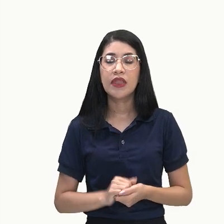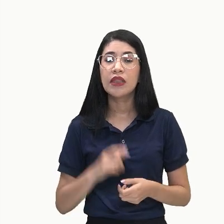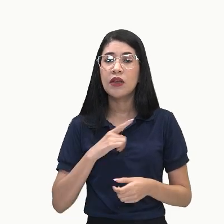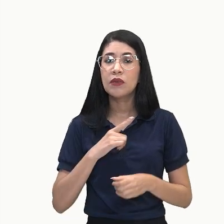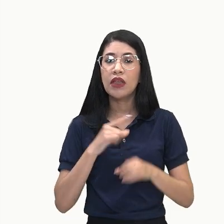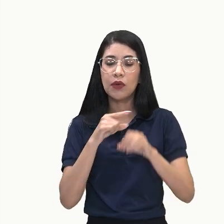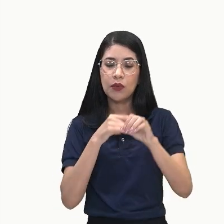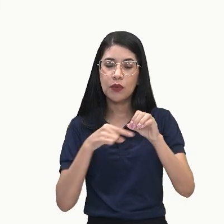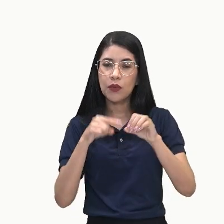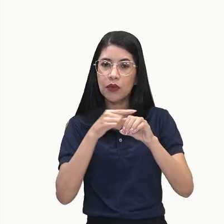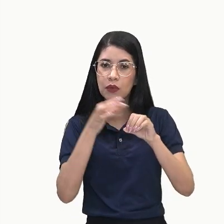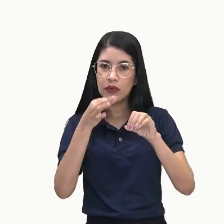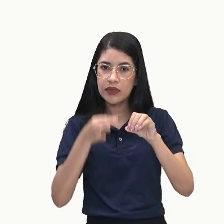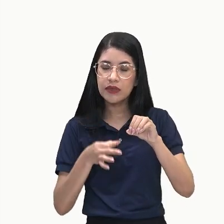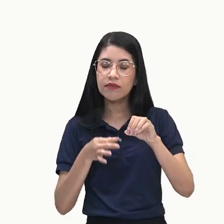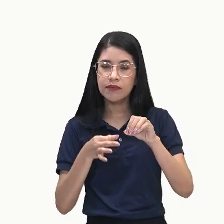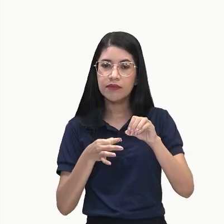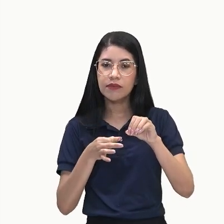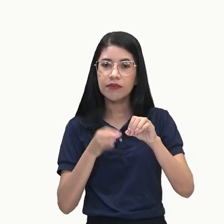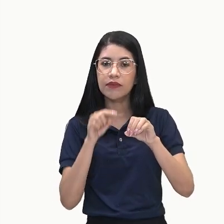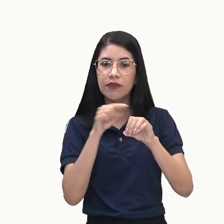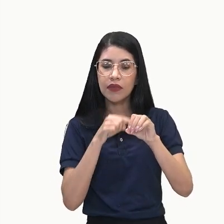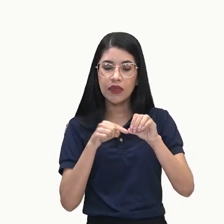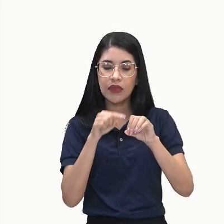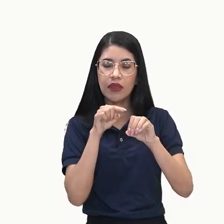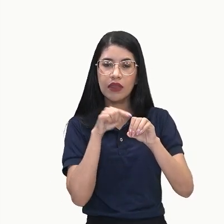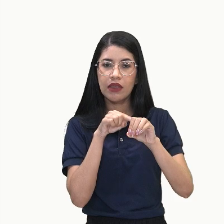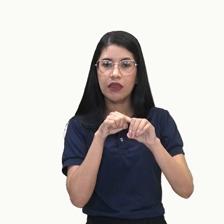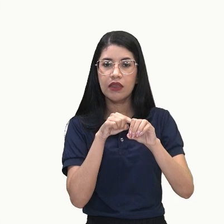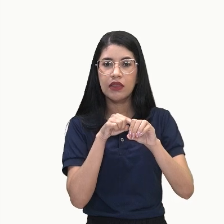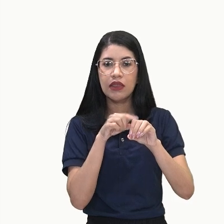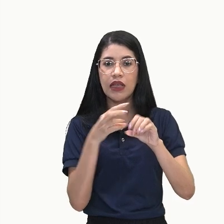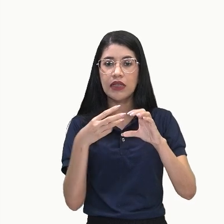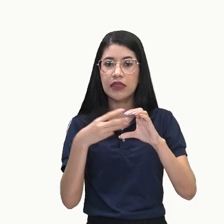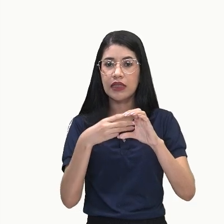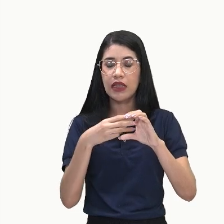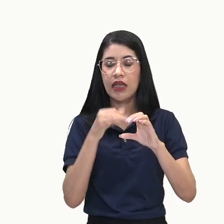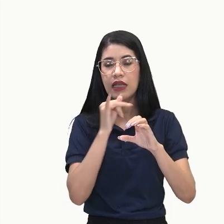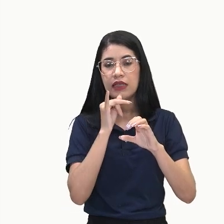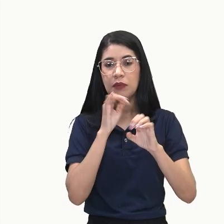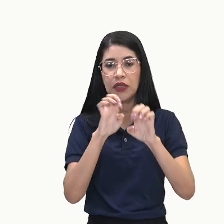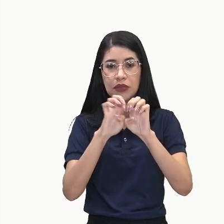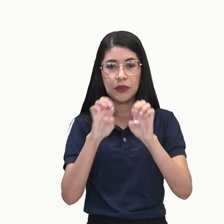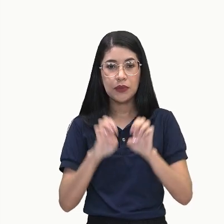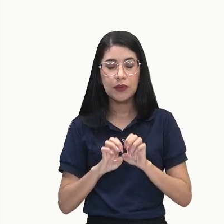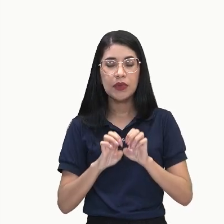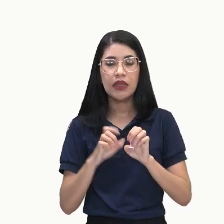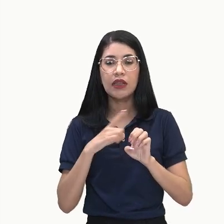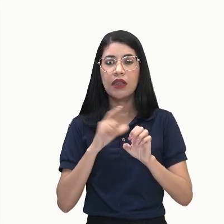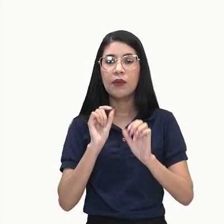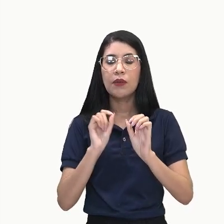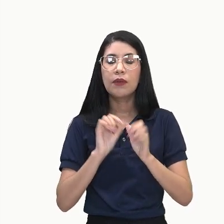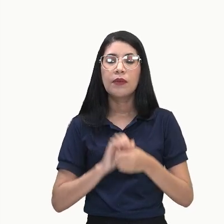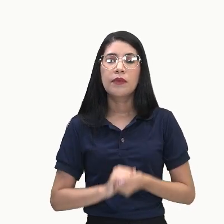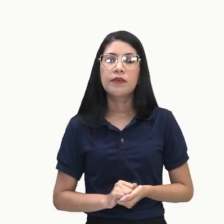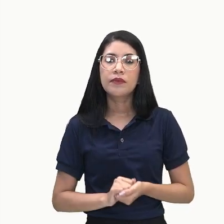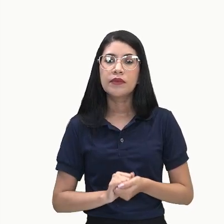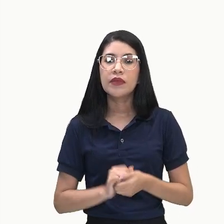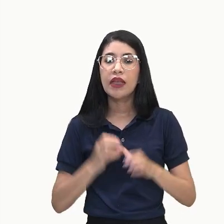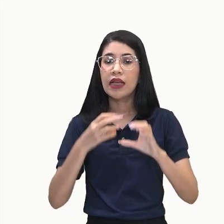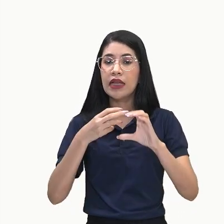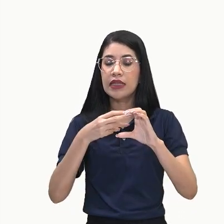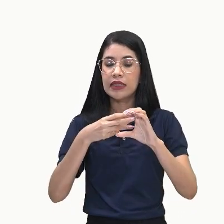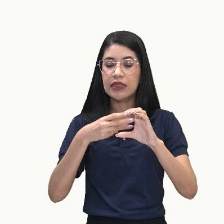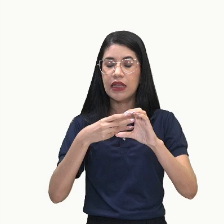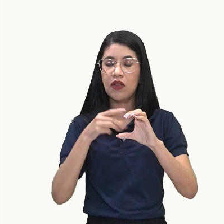um núcleo definido. Por exemplo, na sua estrutura, essas células já vão ter aí